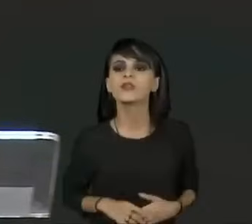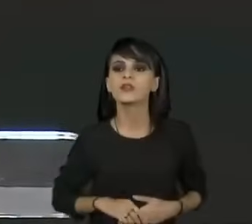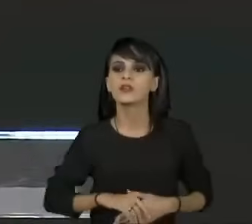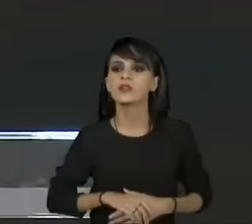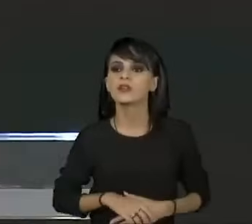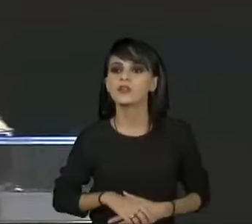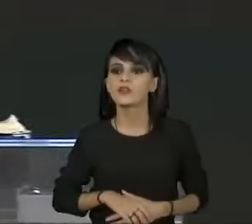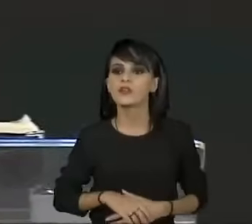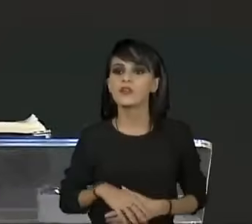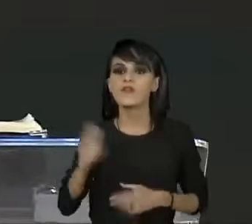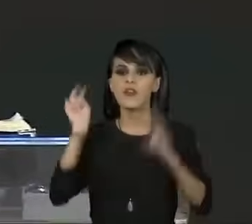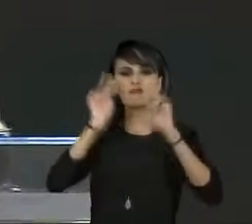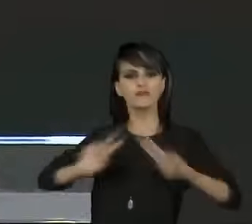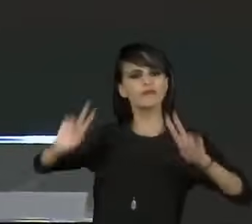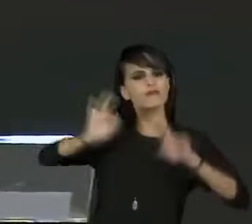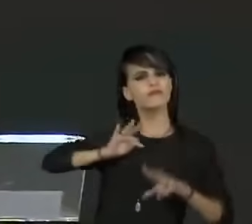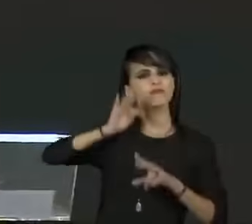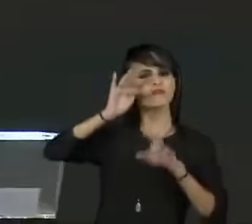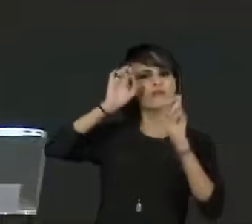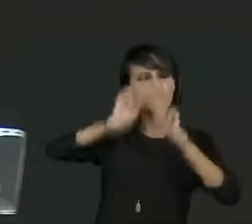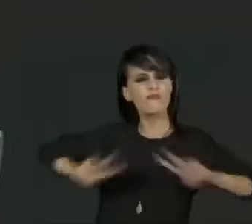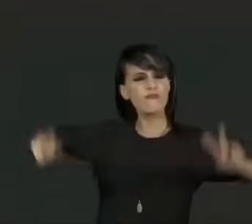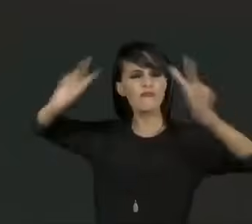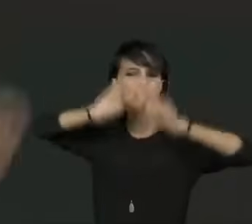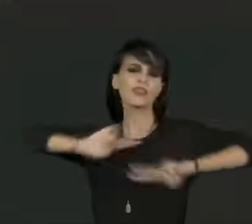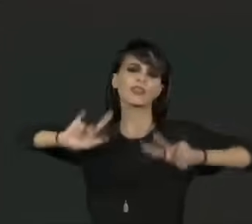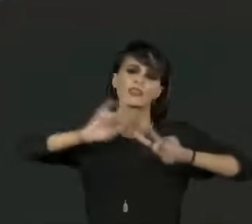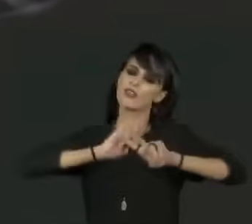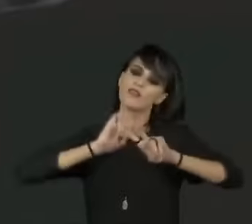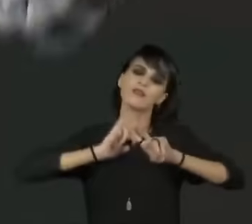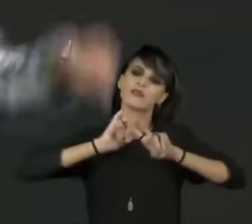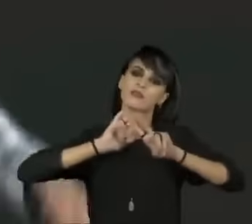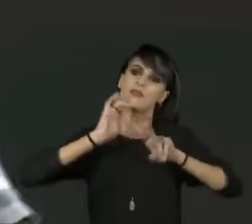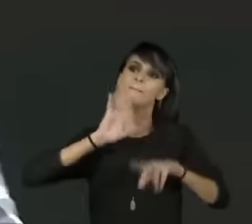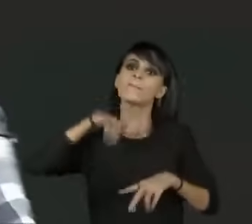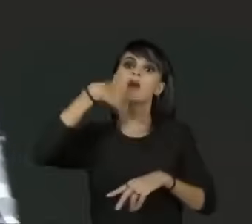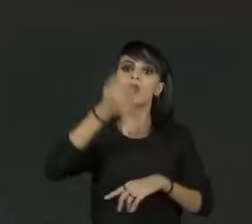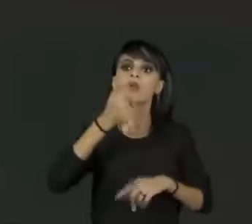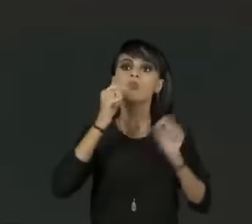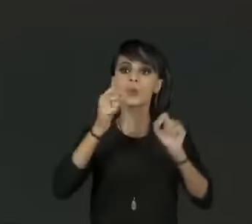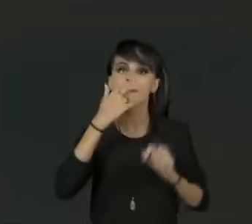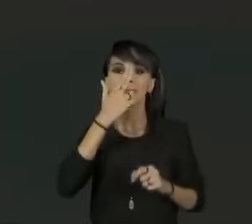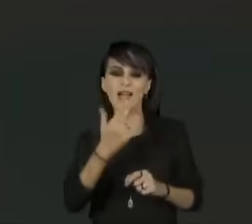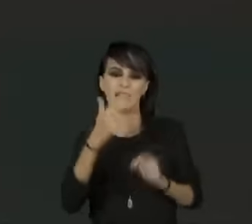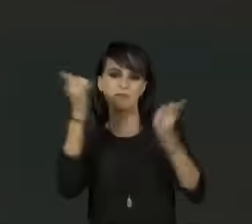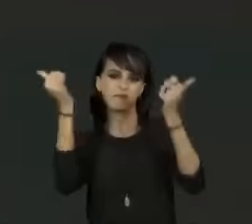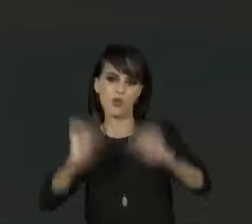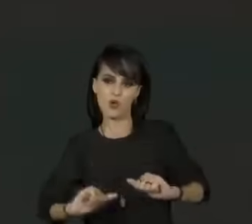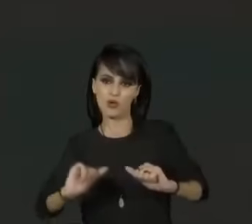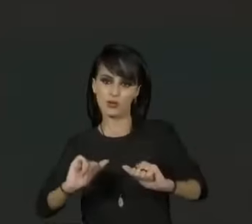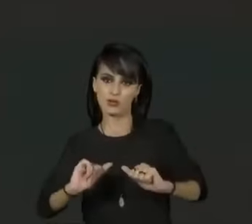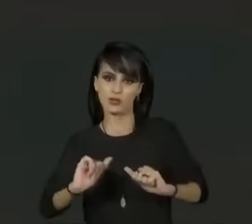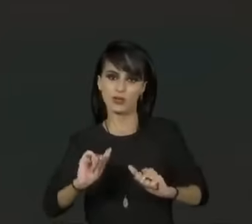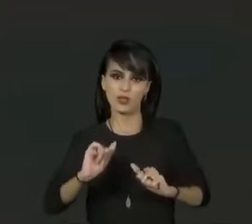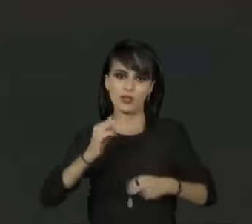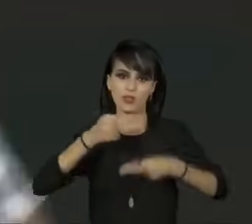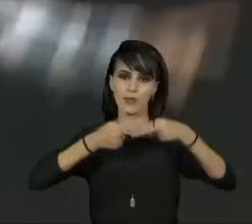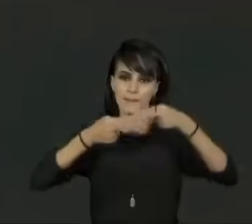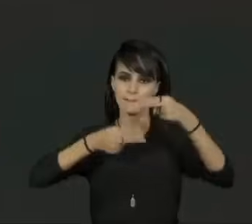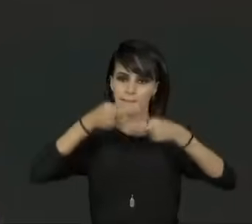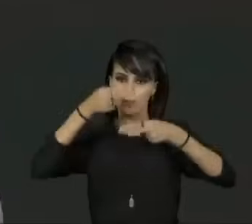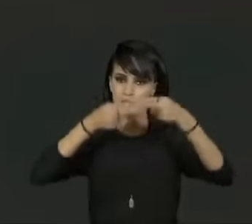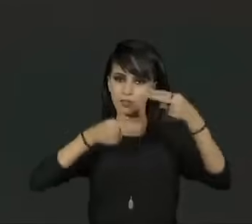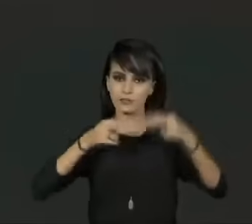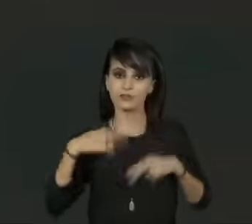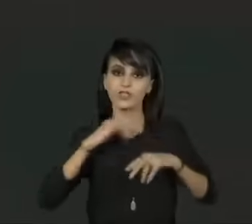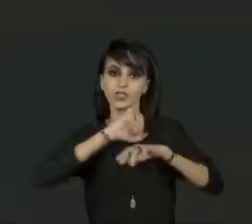ninguém vê uma pessoa divisão ela vê o melhor quando tudo parece o pior Neemias